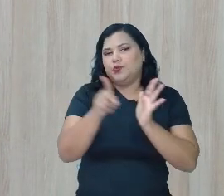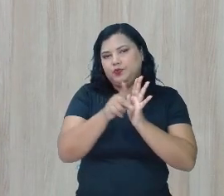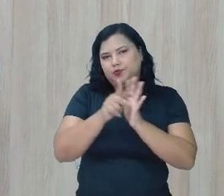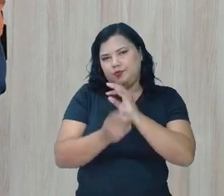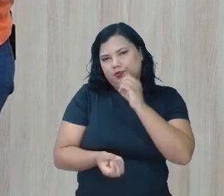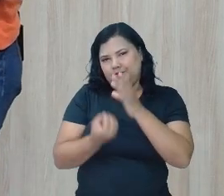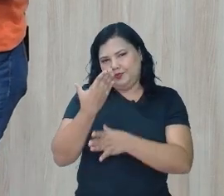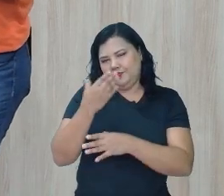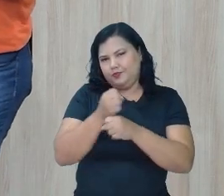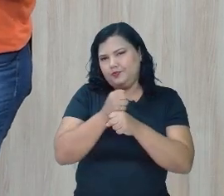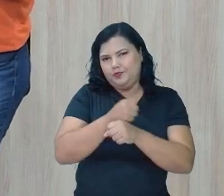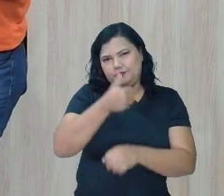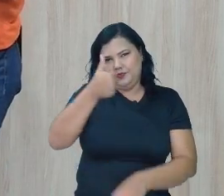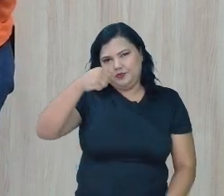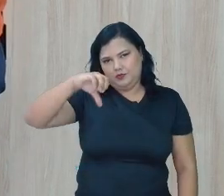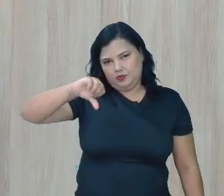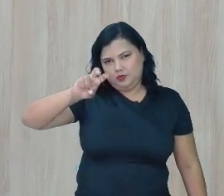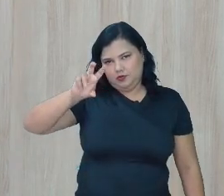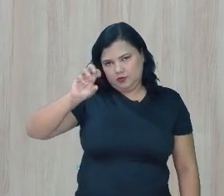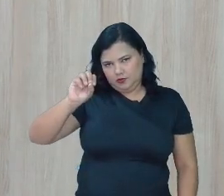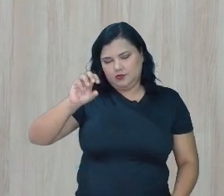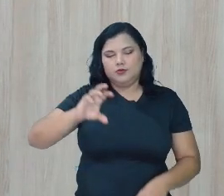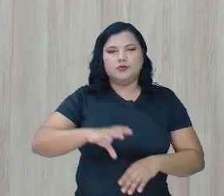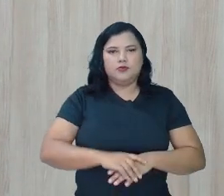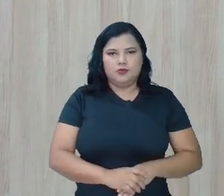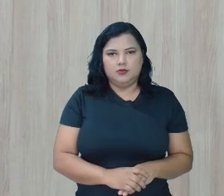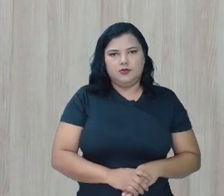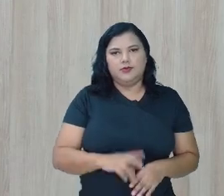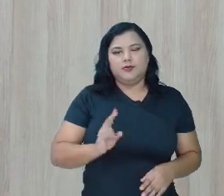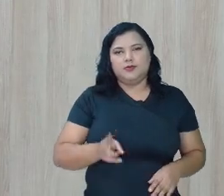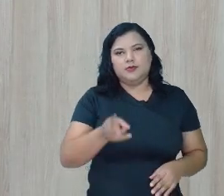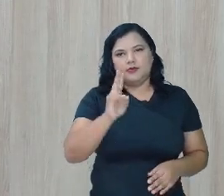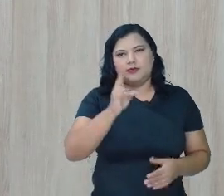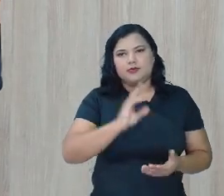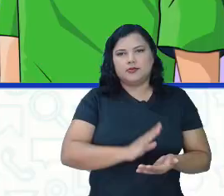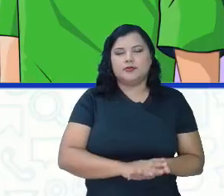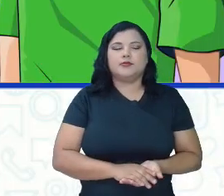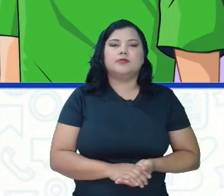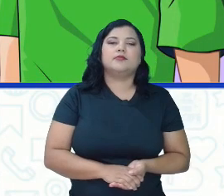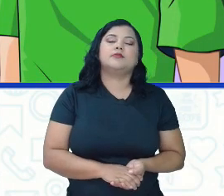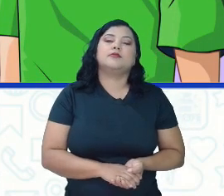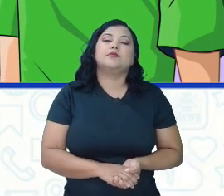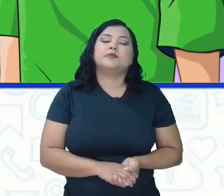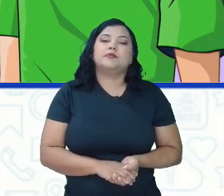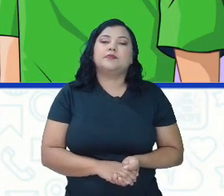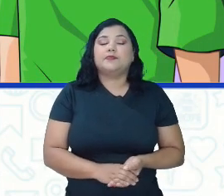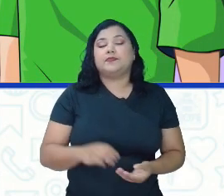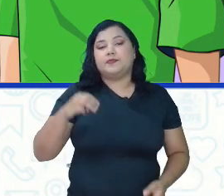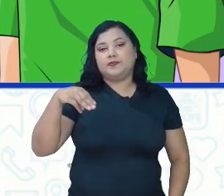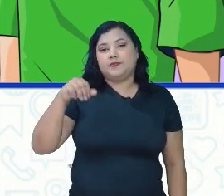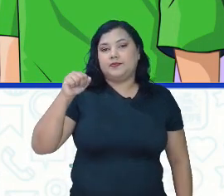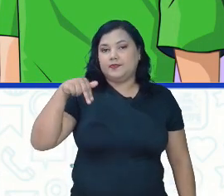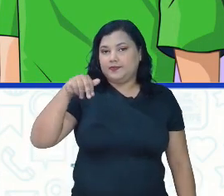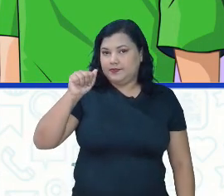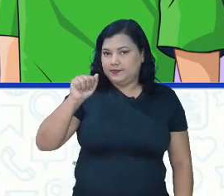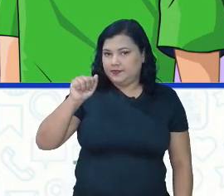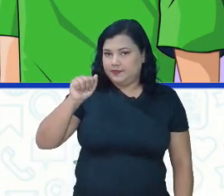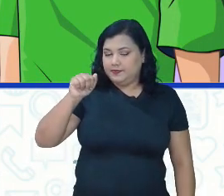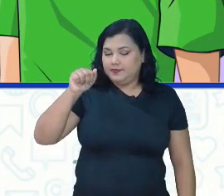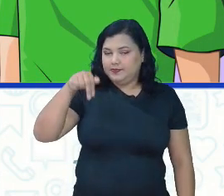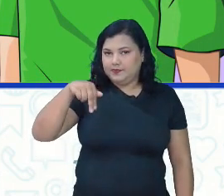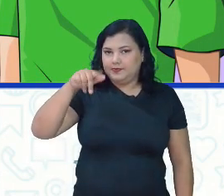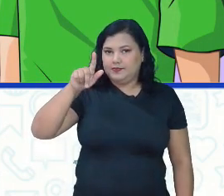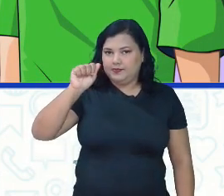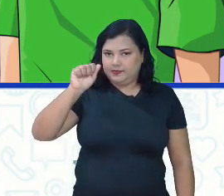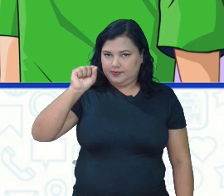Em 1950. Vamos seguindo. Mangás são histórias em quadrinhos